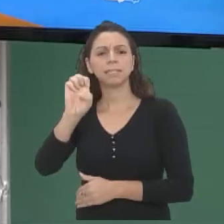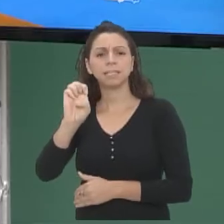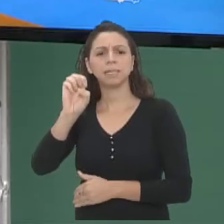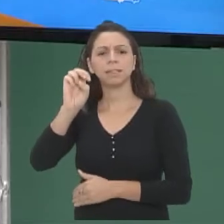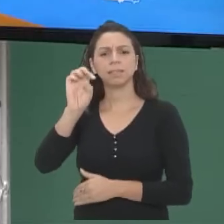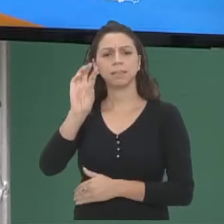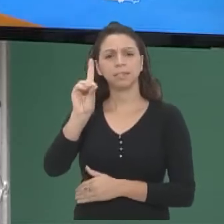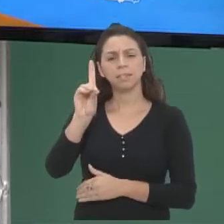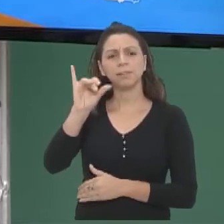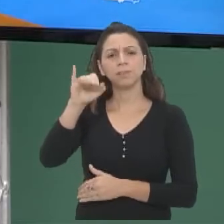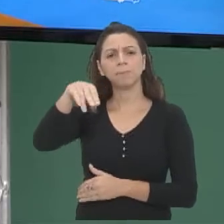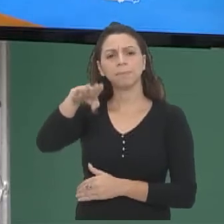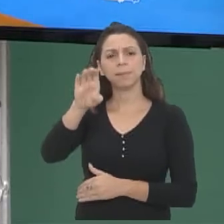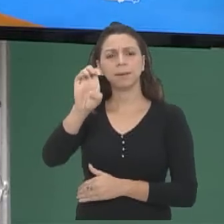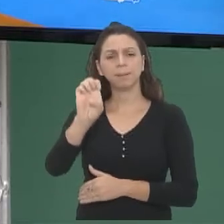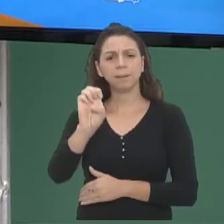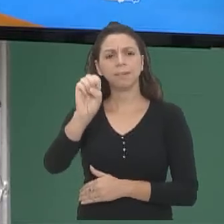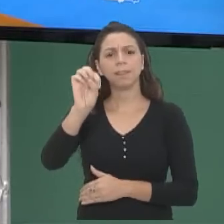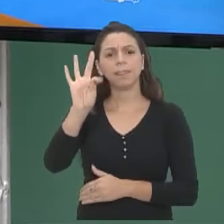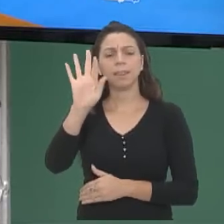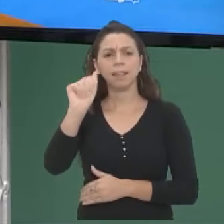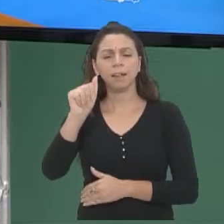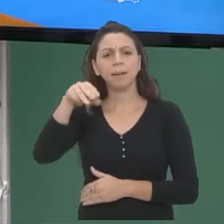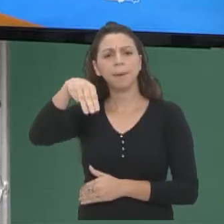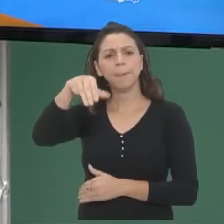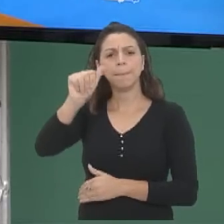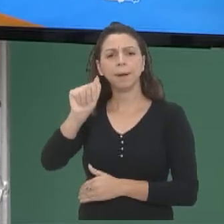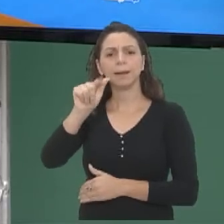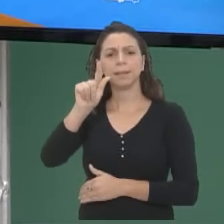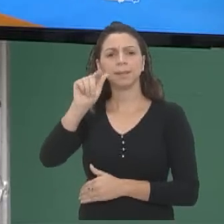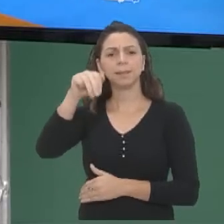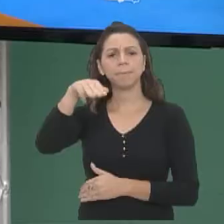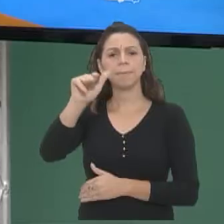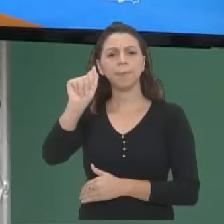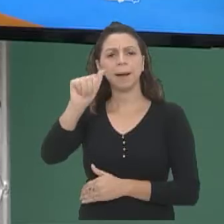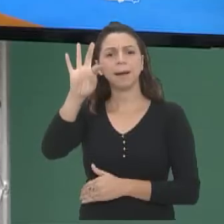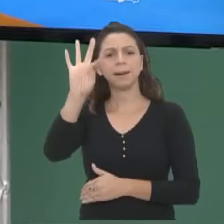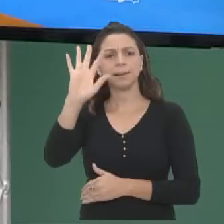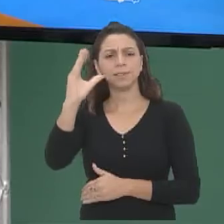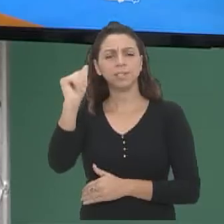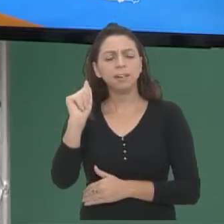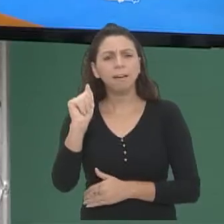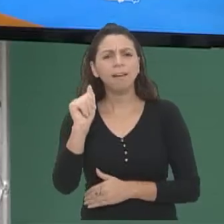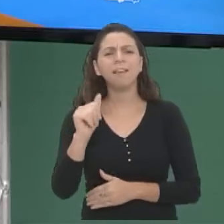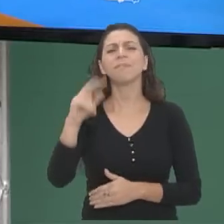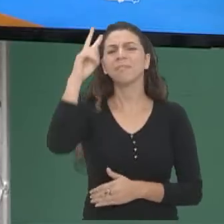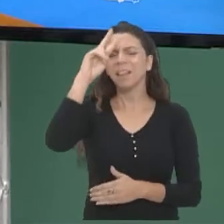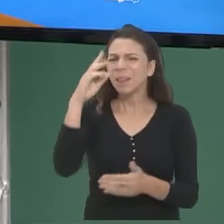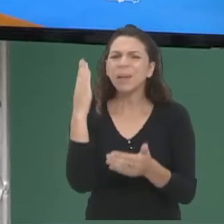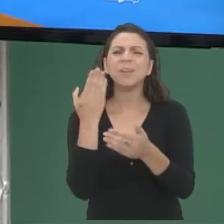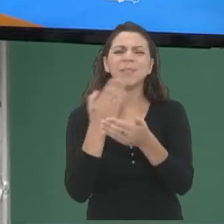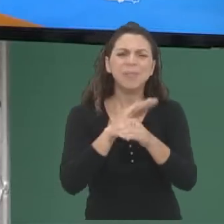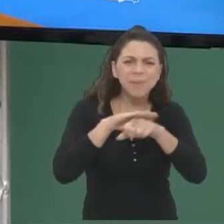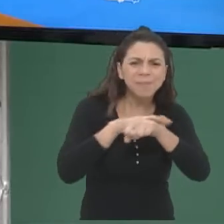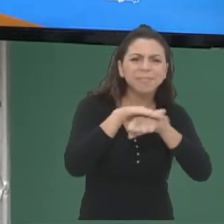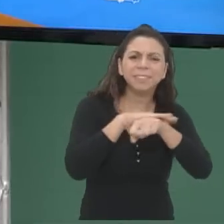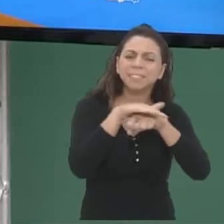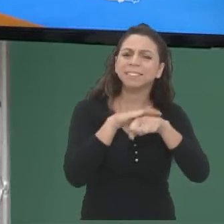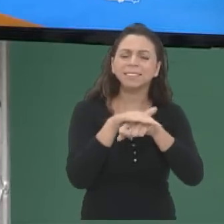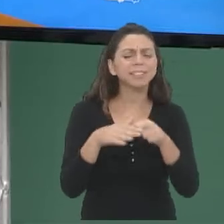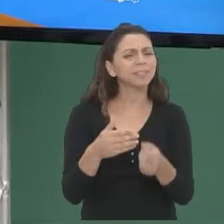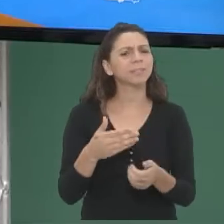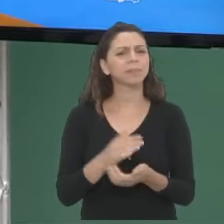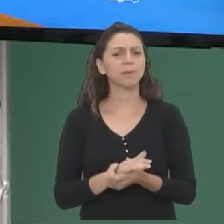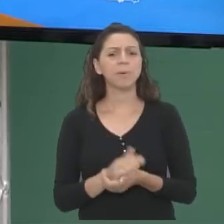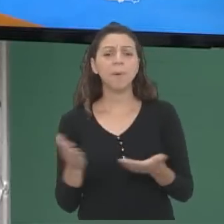nossos conteúdos têm uma sequência? Faz tempo que a gente está trabalhando, que a gente está conversando sobre a litosfera. E hoje